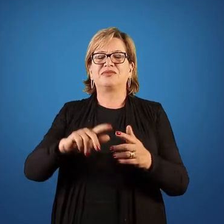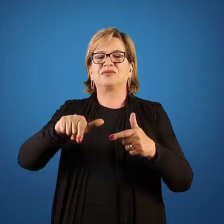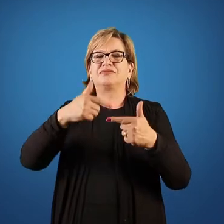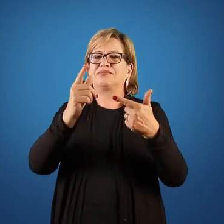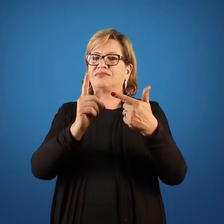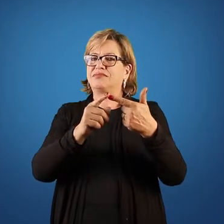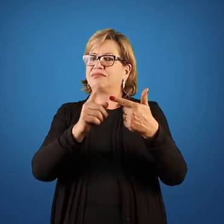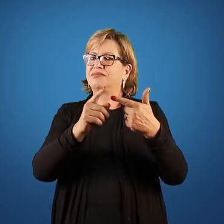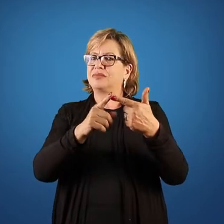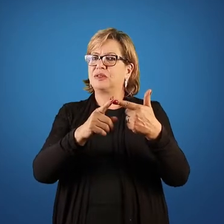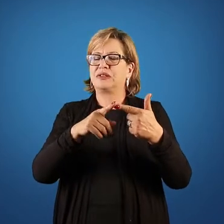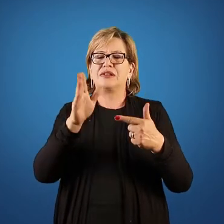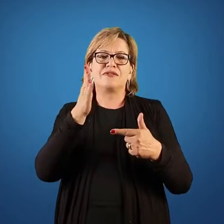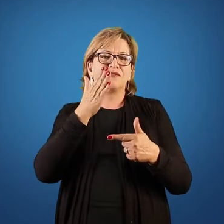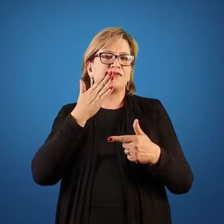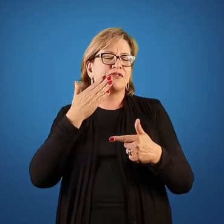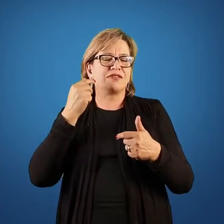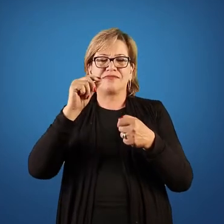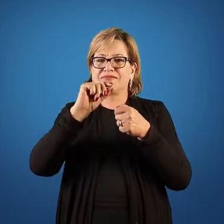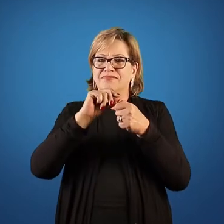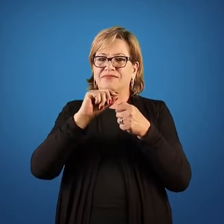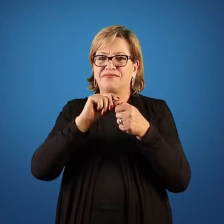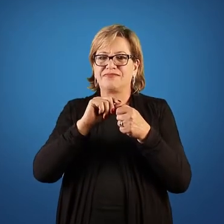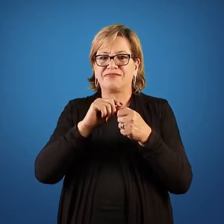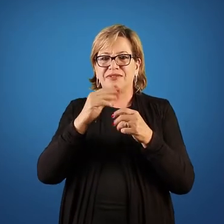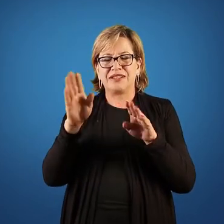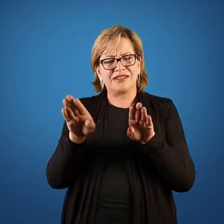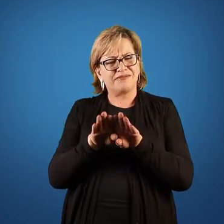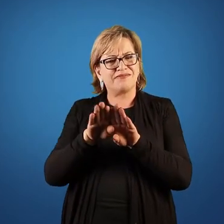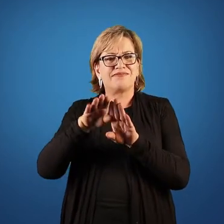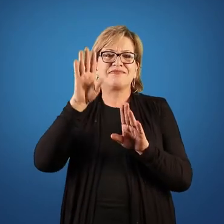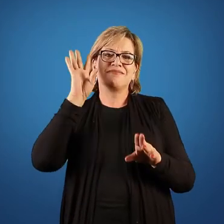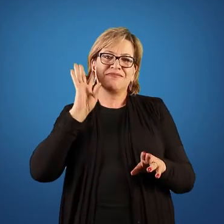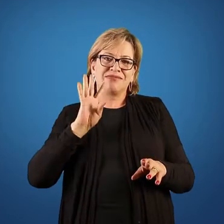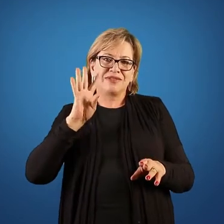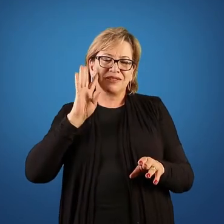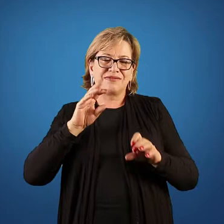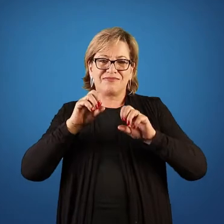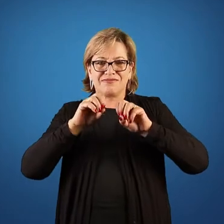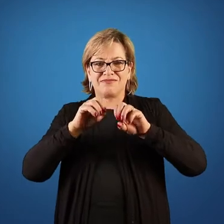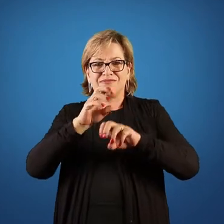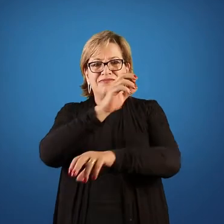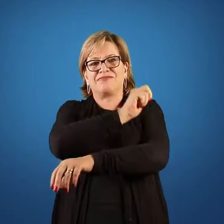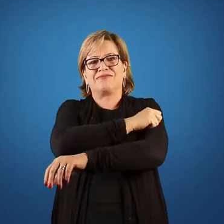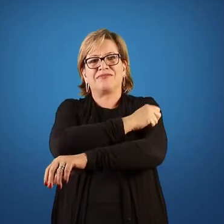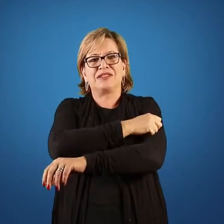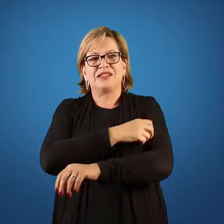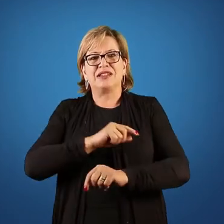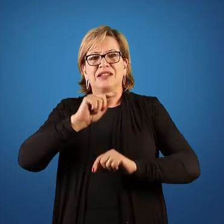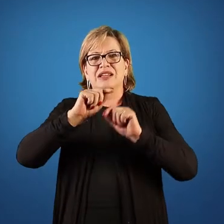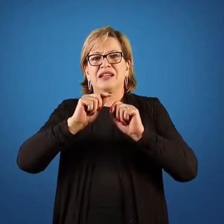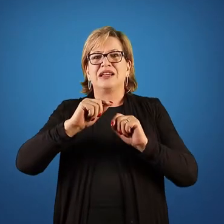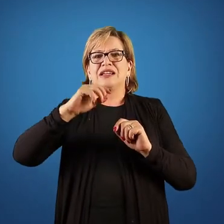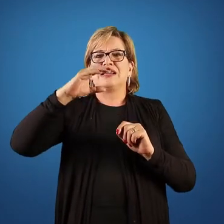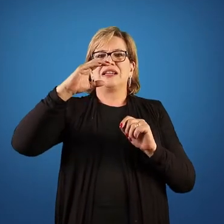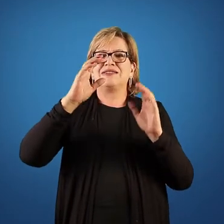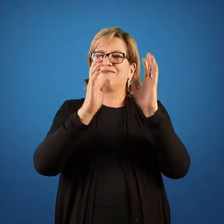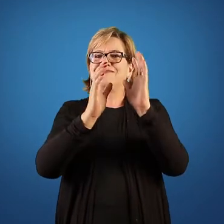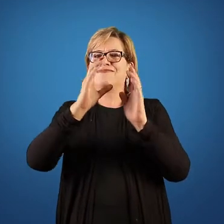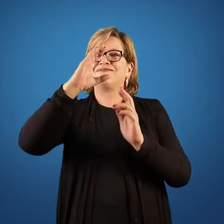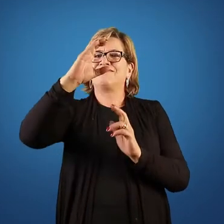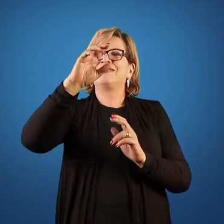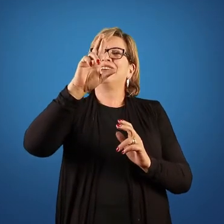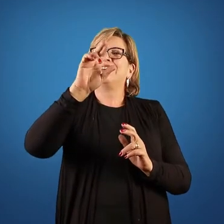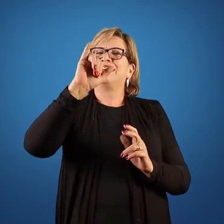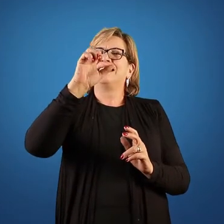Outro elemento de fácil execução e bastante bacana para a gente ensinar para os alunos na escola é o Cristo. Então, o